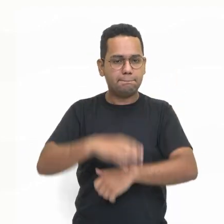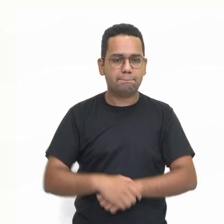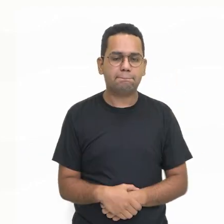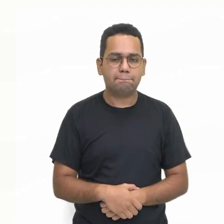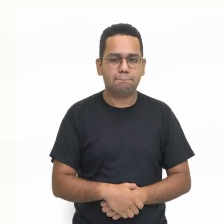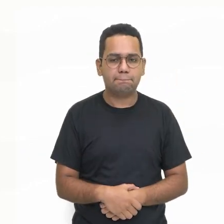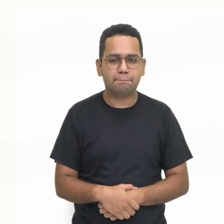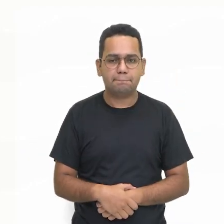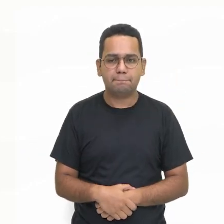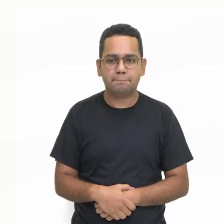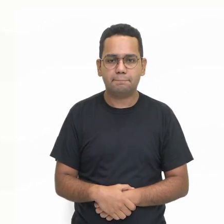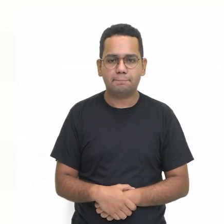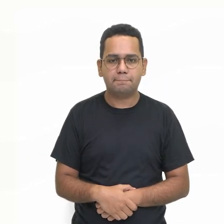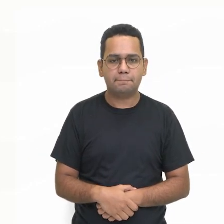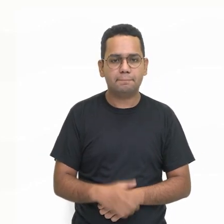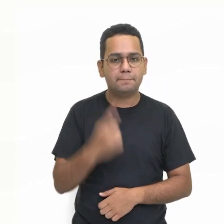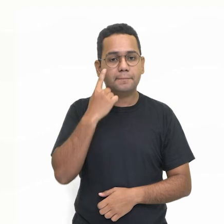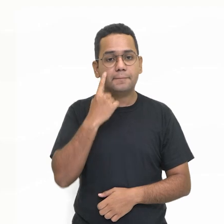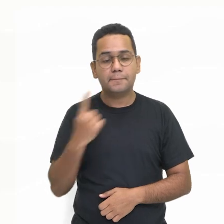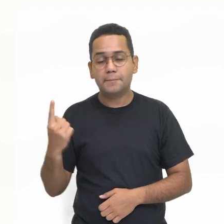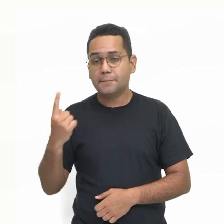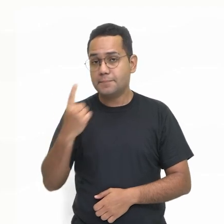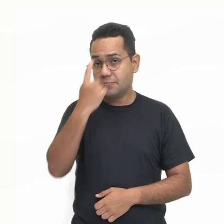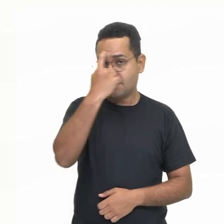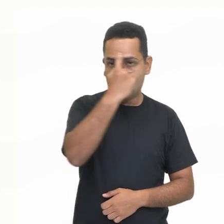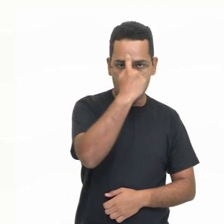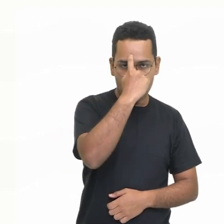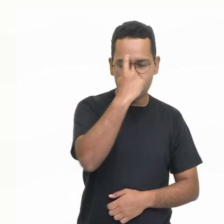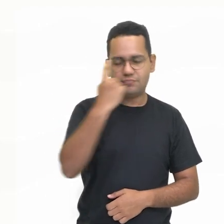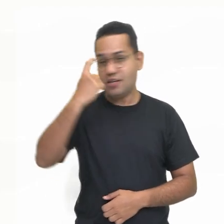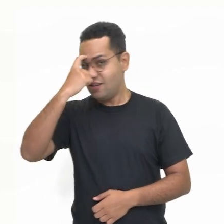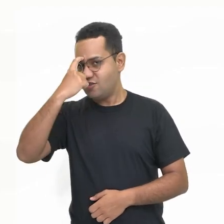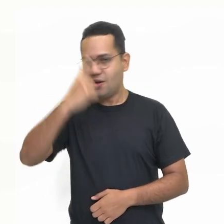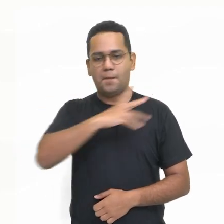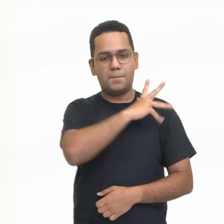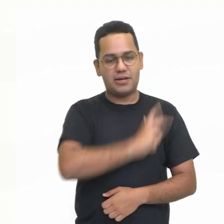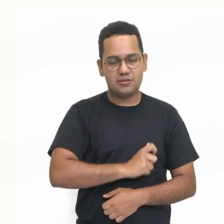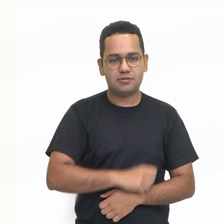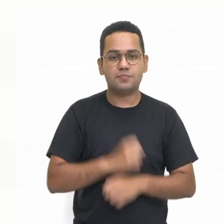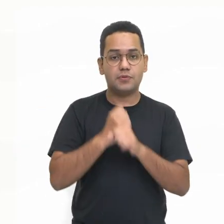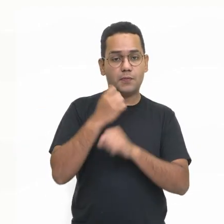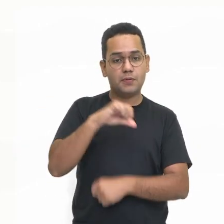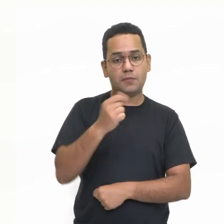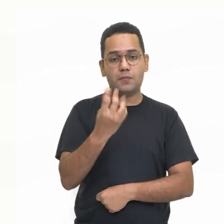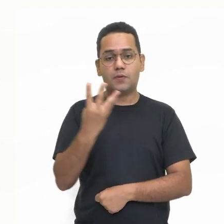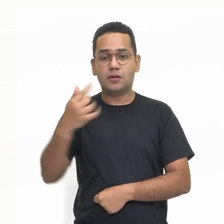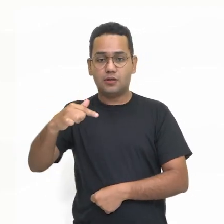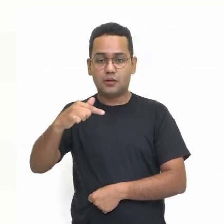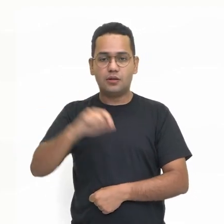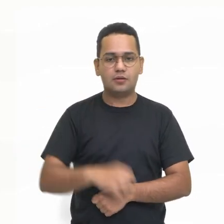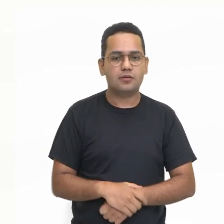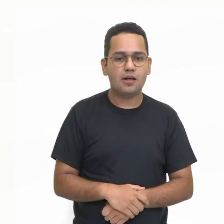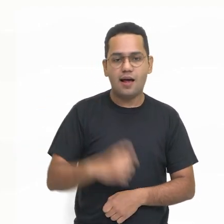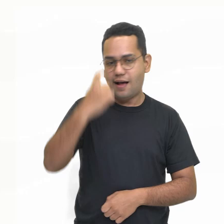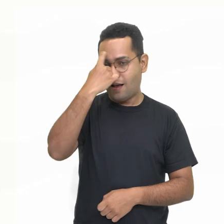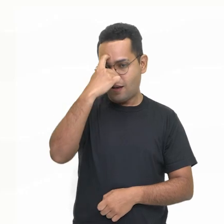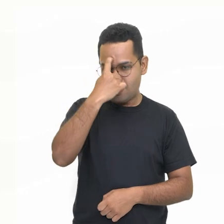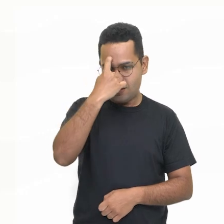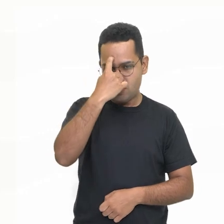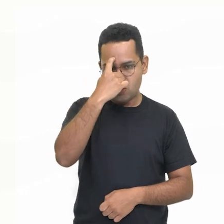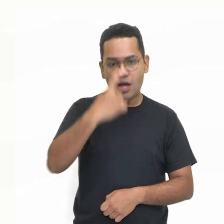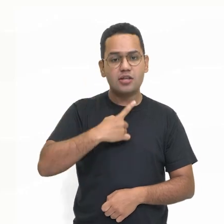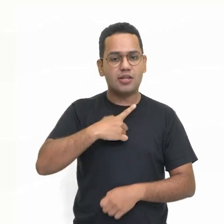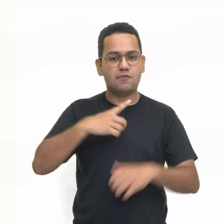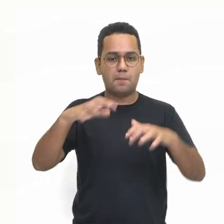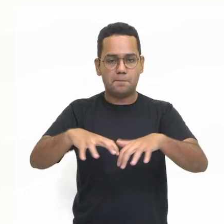política. Vamos a eles. Índia e Paquistão. Em 1947, a Índia Britânica foi dividida em